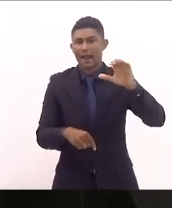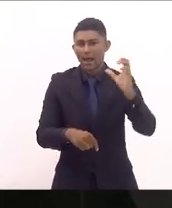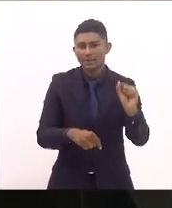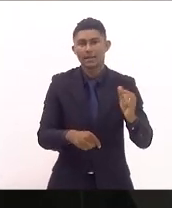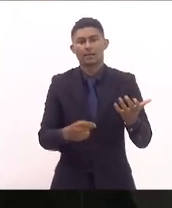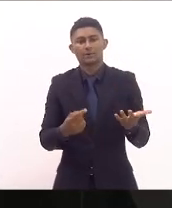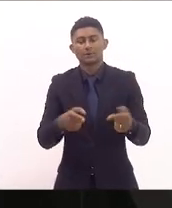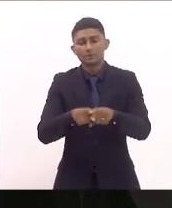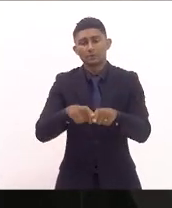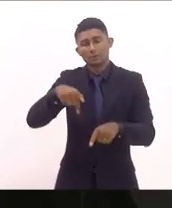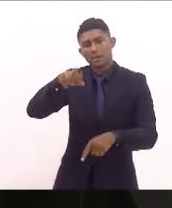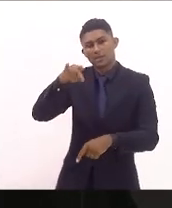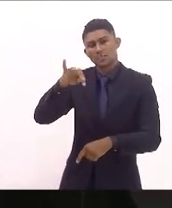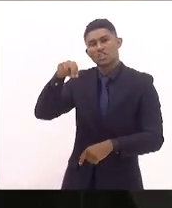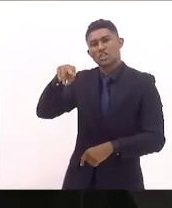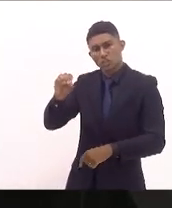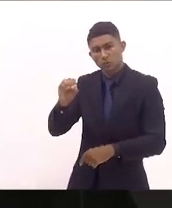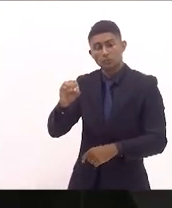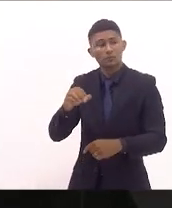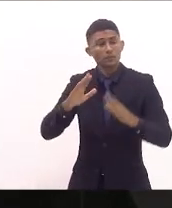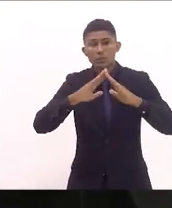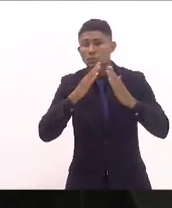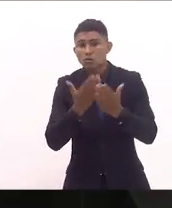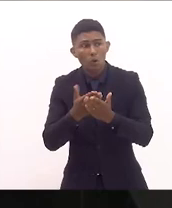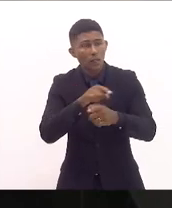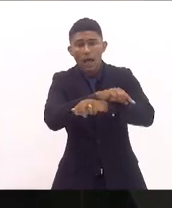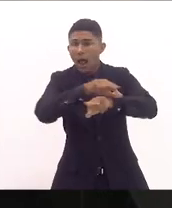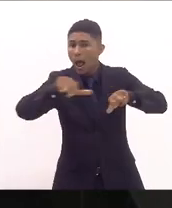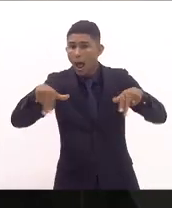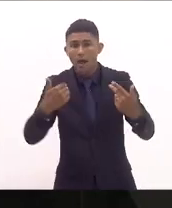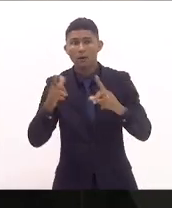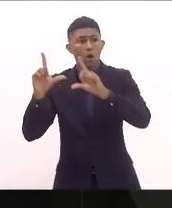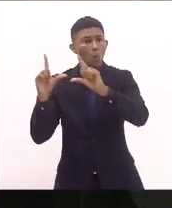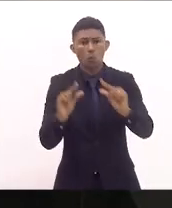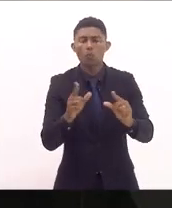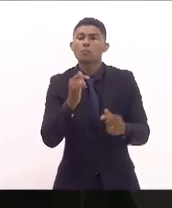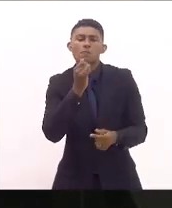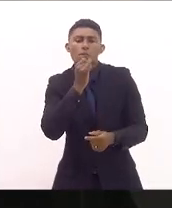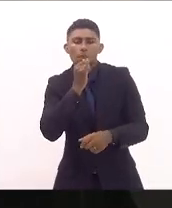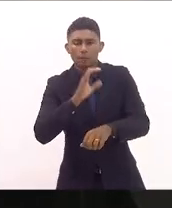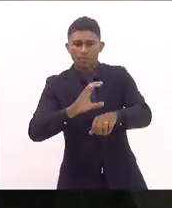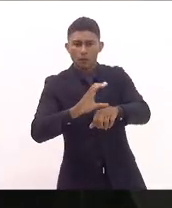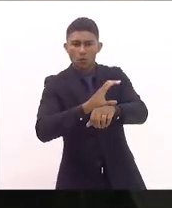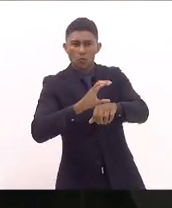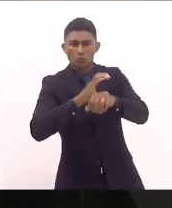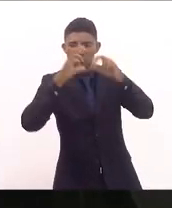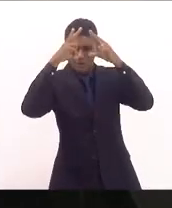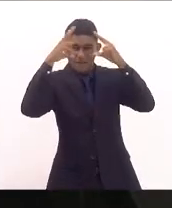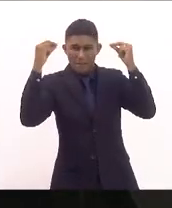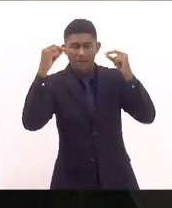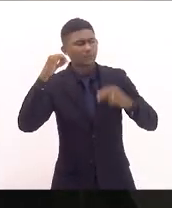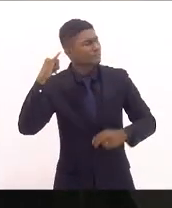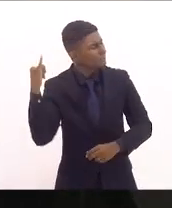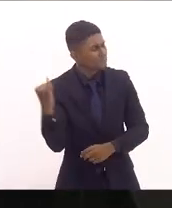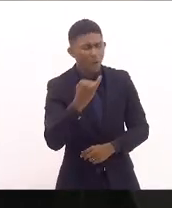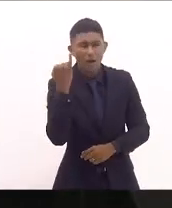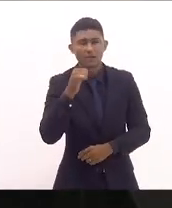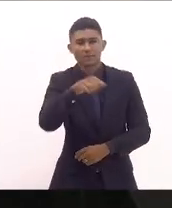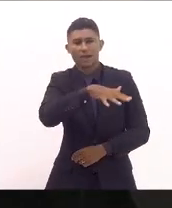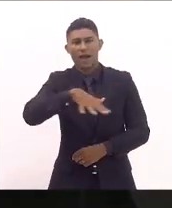escolas do que a gente vê o mesmo cenário por exemplo curso técnico de enfermagem uma área estratégica na saúde